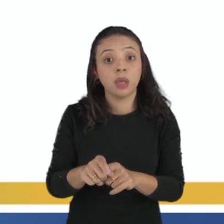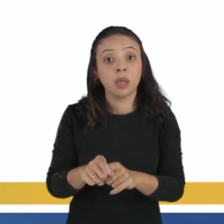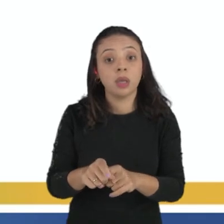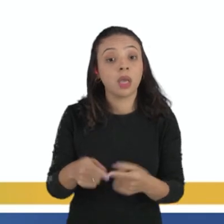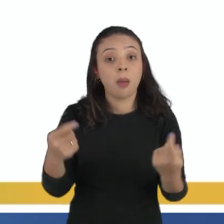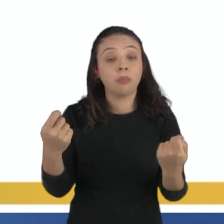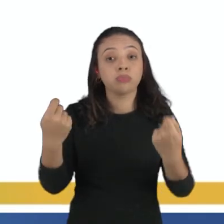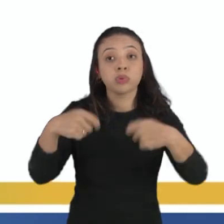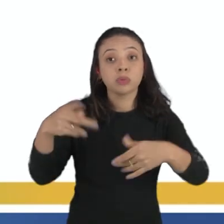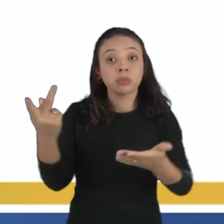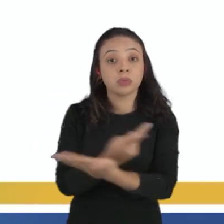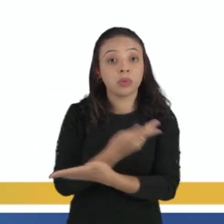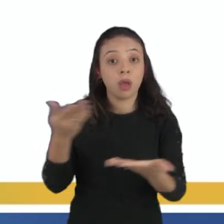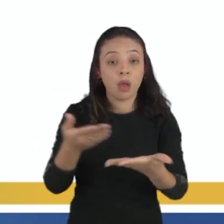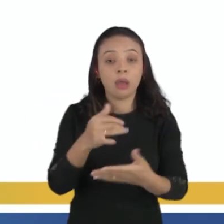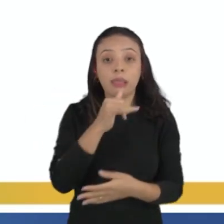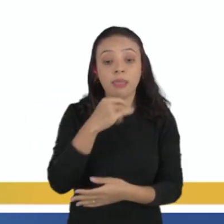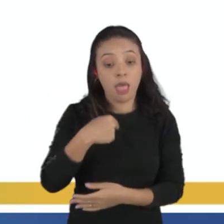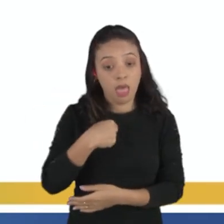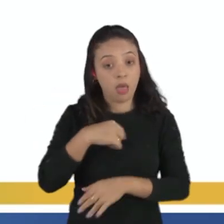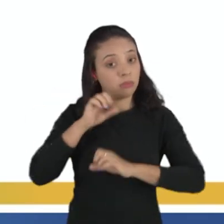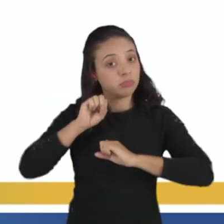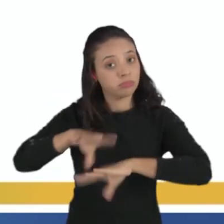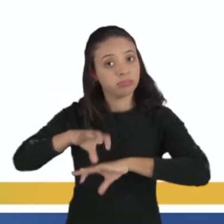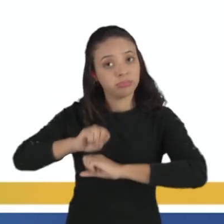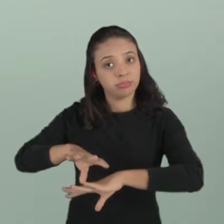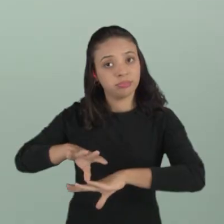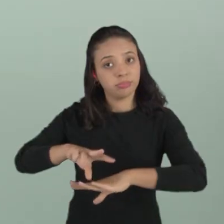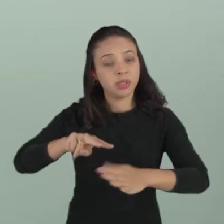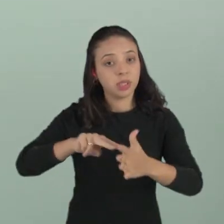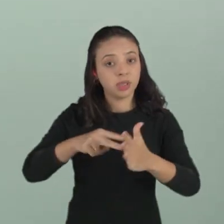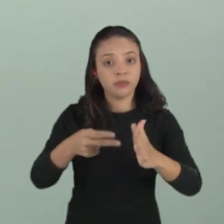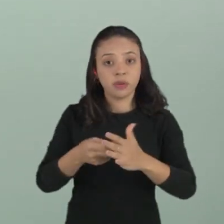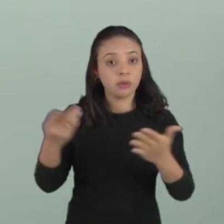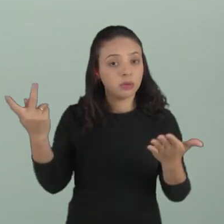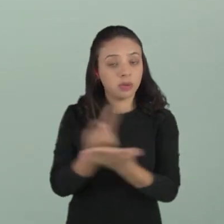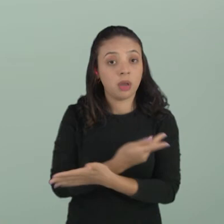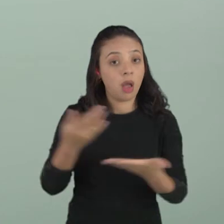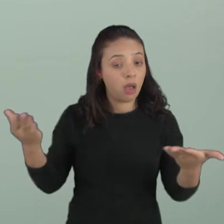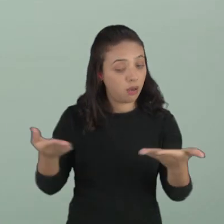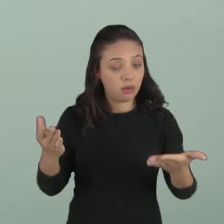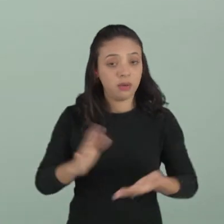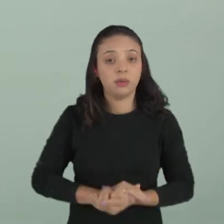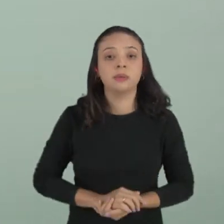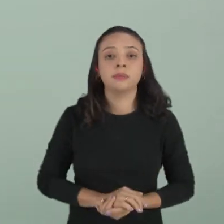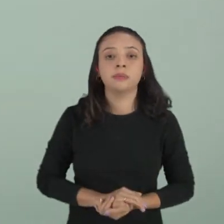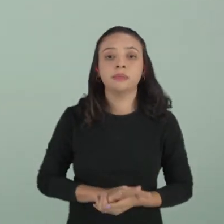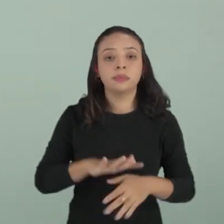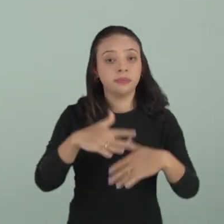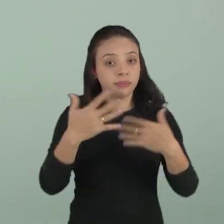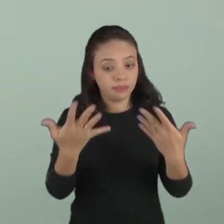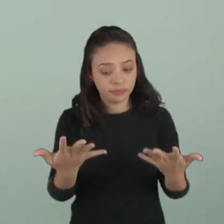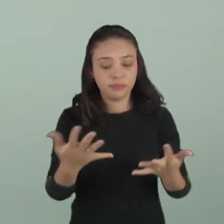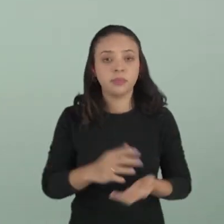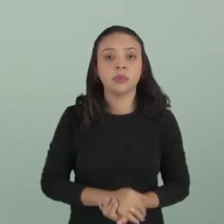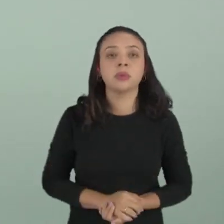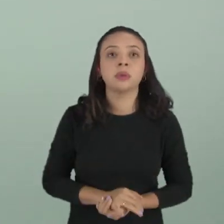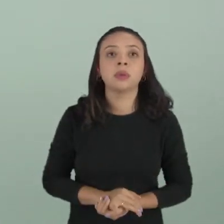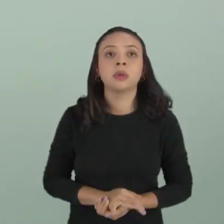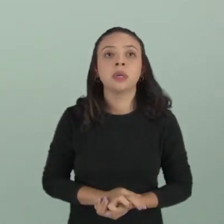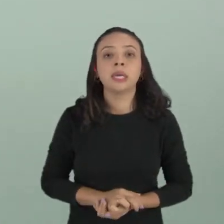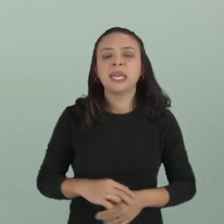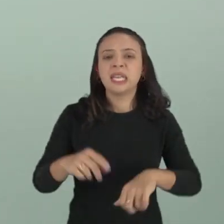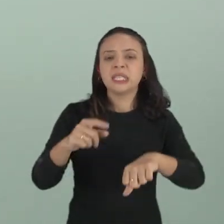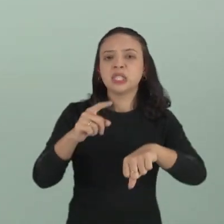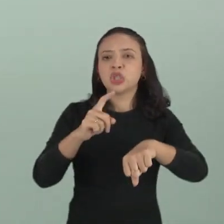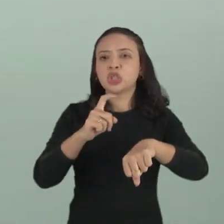acontecendo agora. Eu estou dando aula. É algo que está ocorrendo no momento da fala. Gente, esses